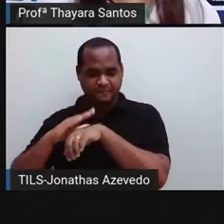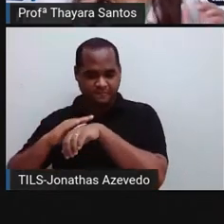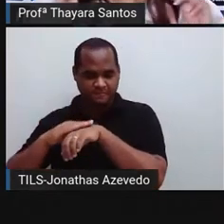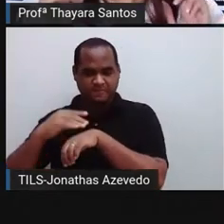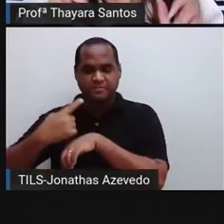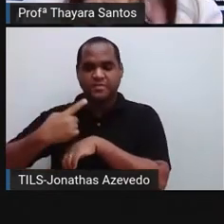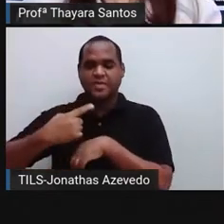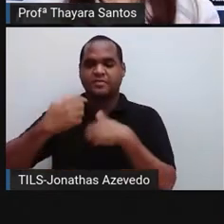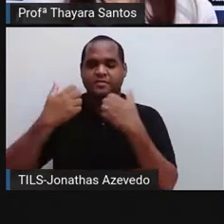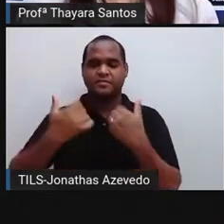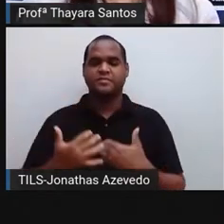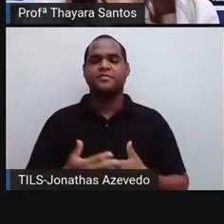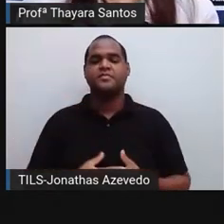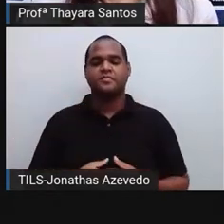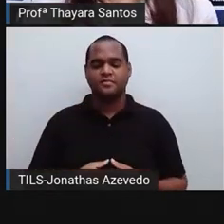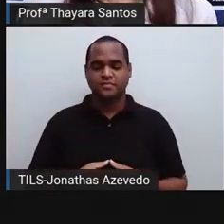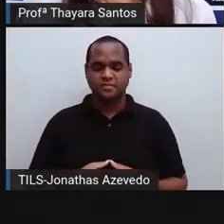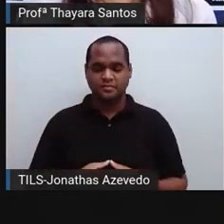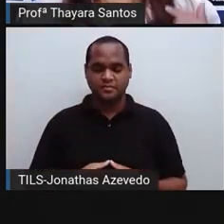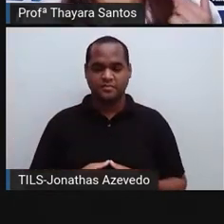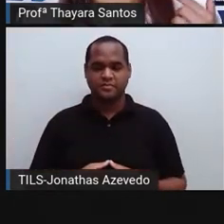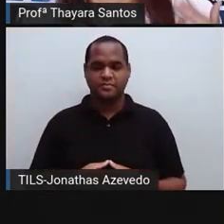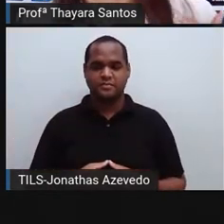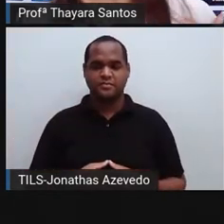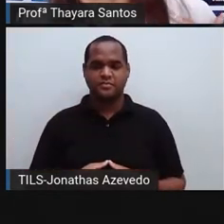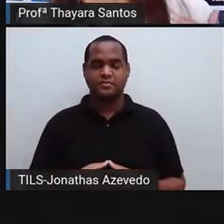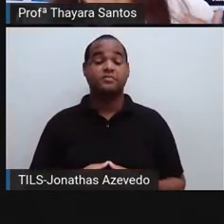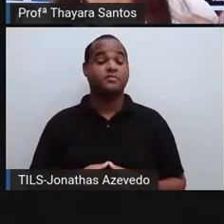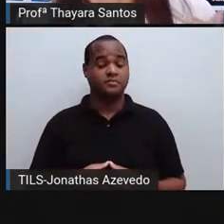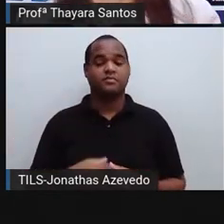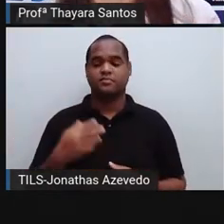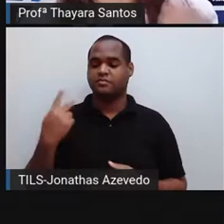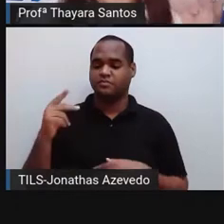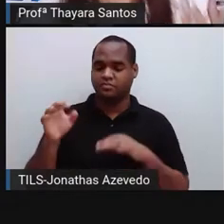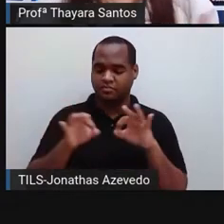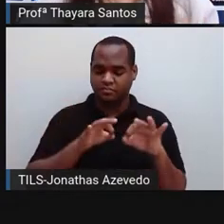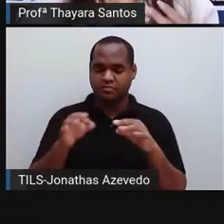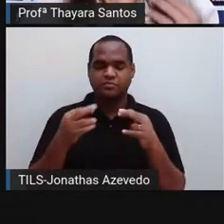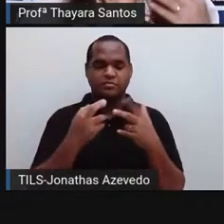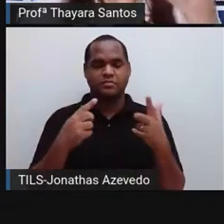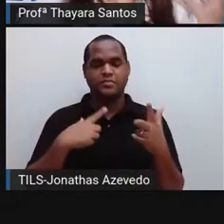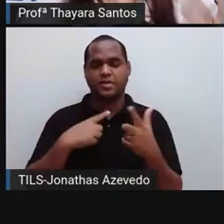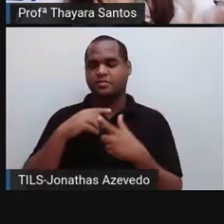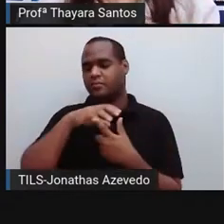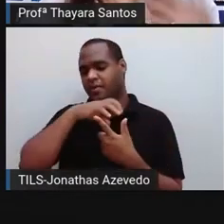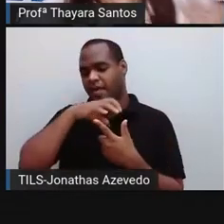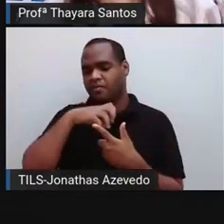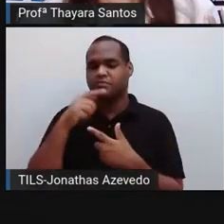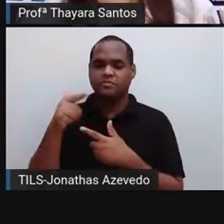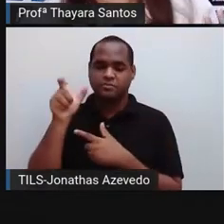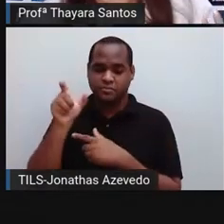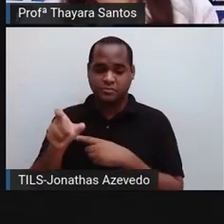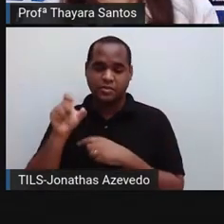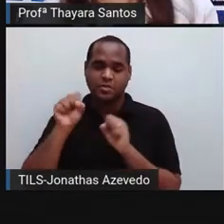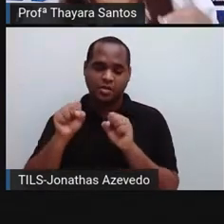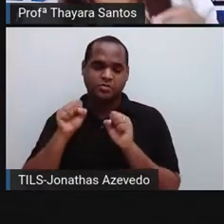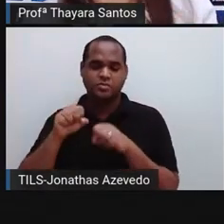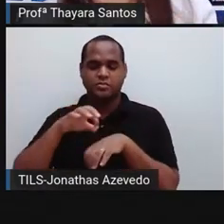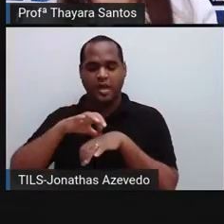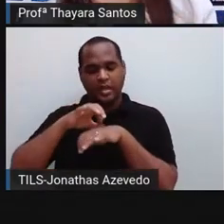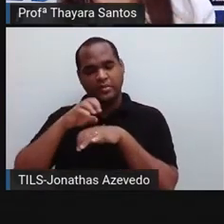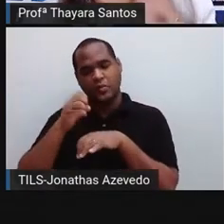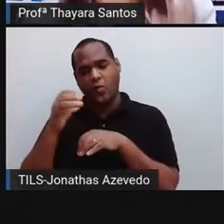primário. Quando a gente tem um organismo que ele, um animal que ele pode ser carnívoro ou onívoro,